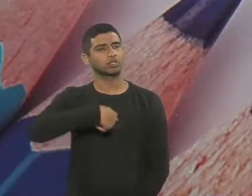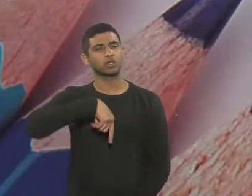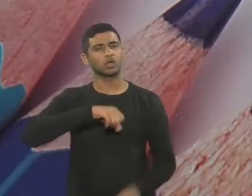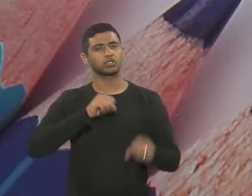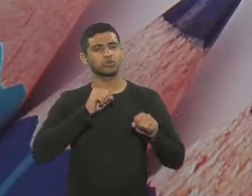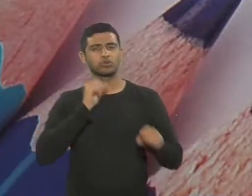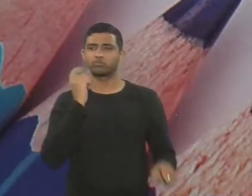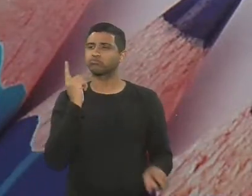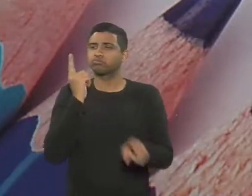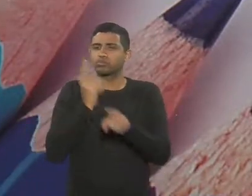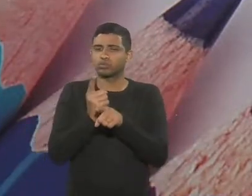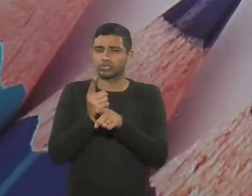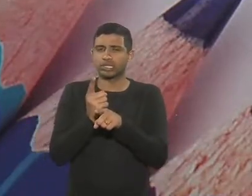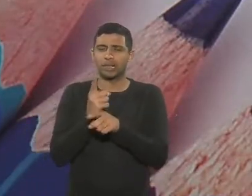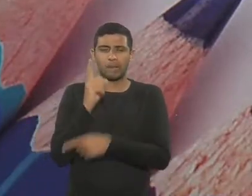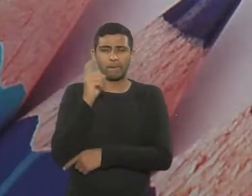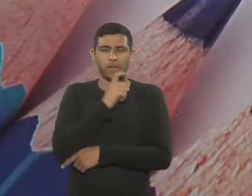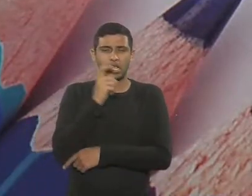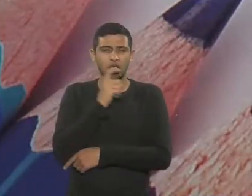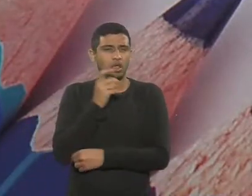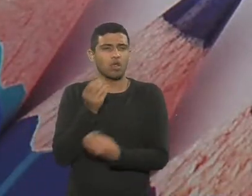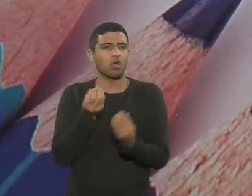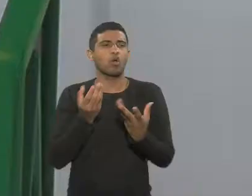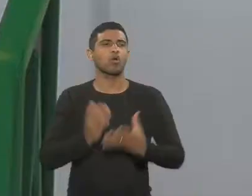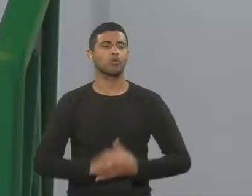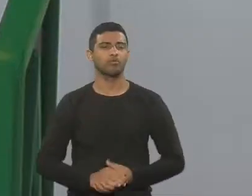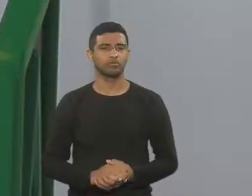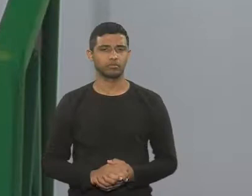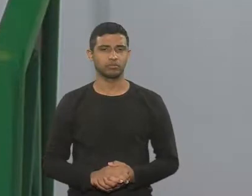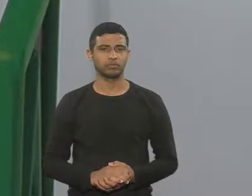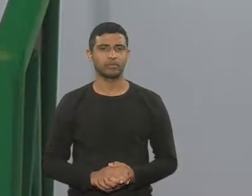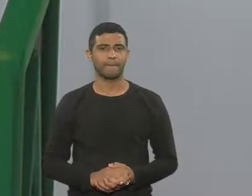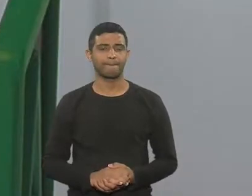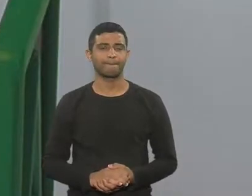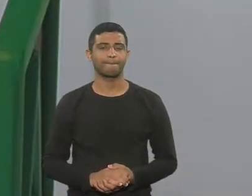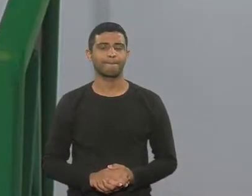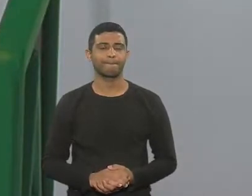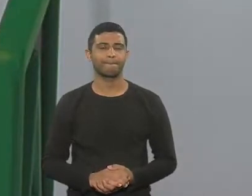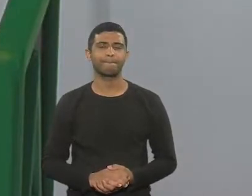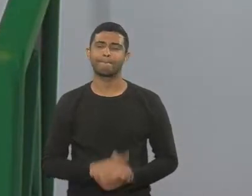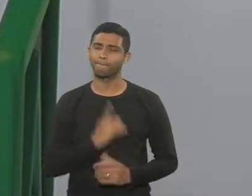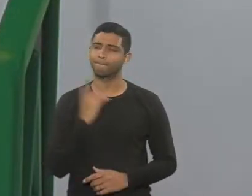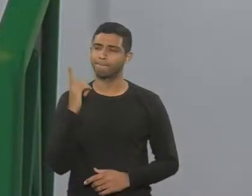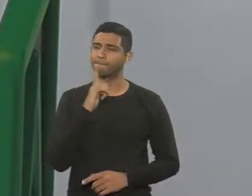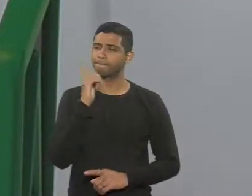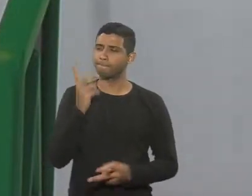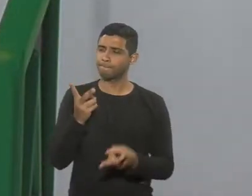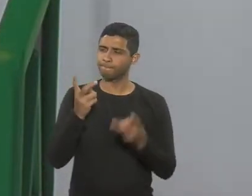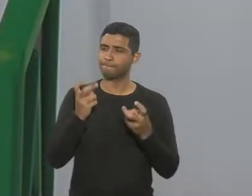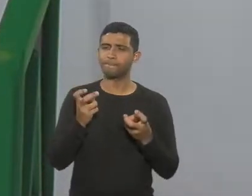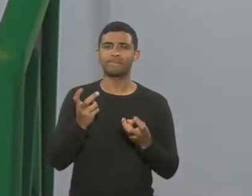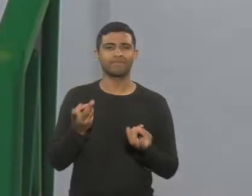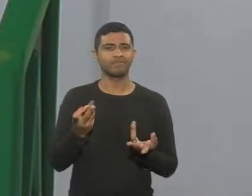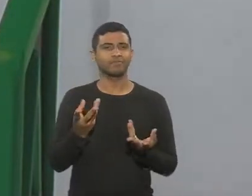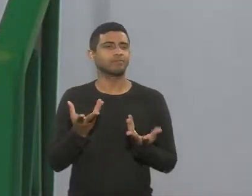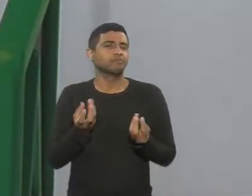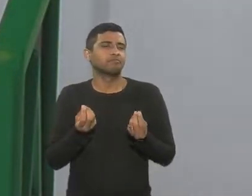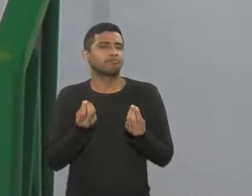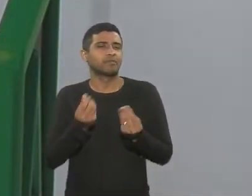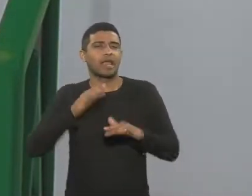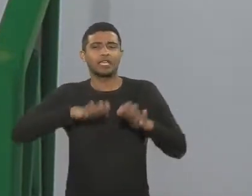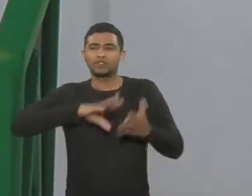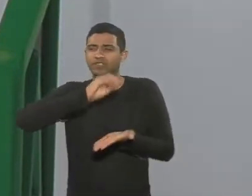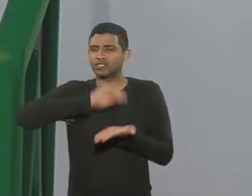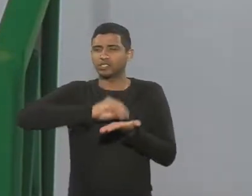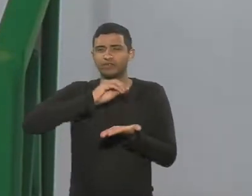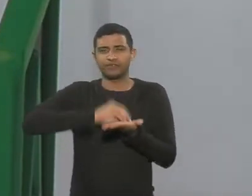com que a gente identifique a fake news. Assim, de cara dá para... Você consegue perceber pela falta, às